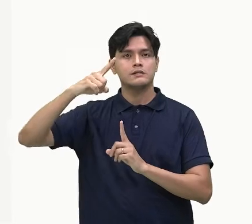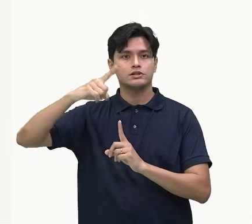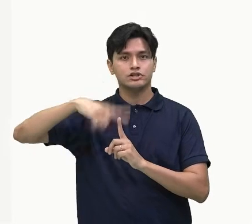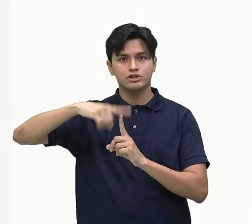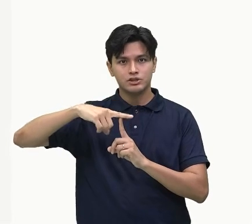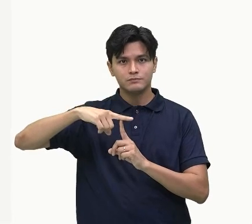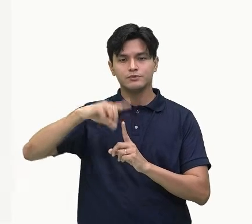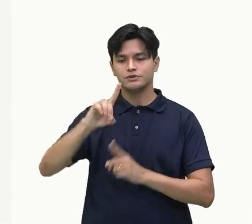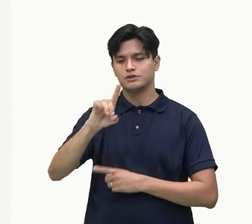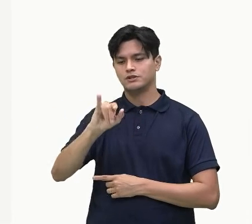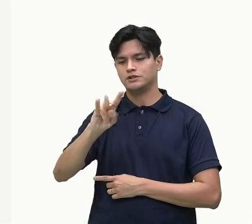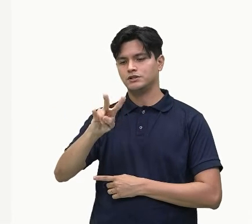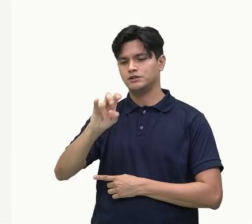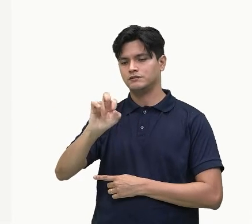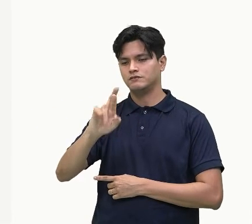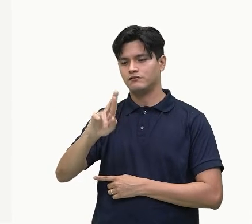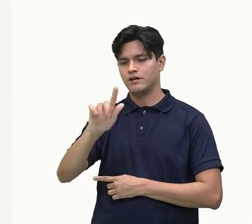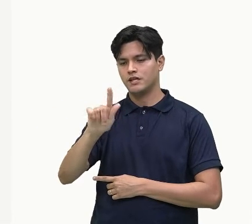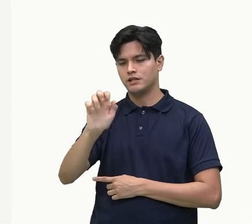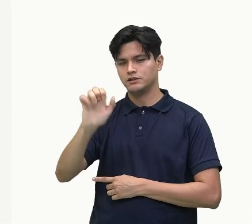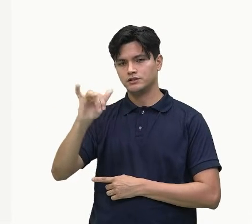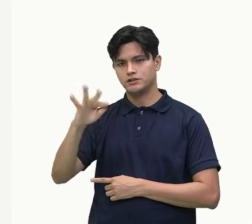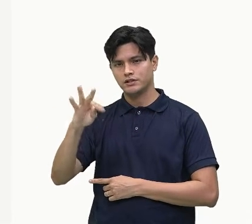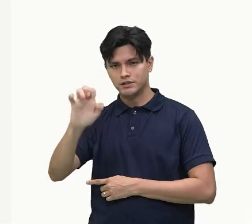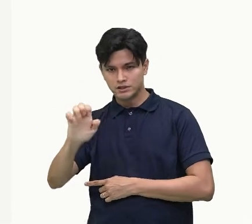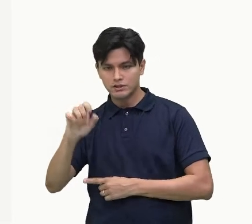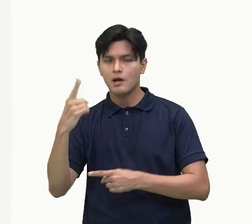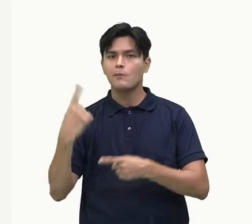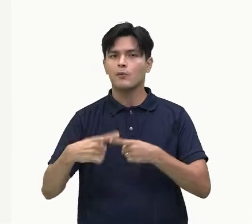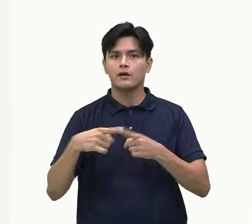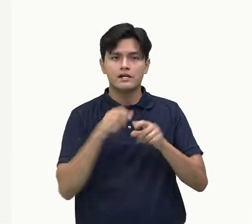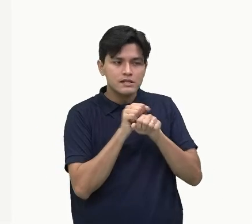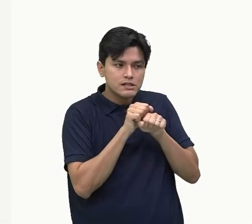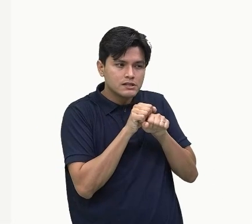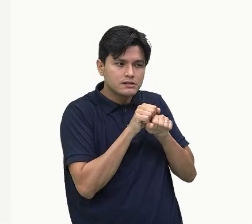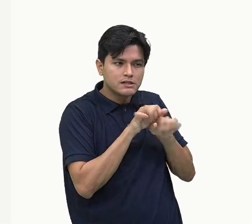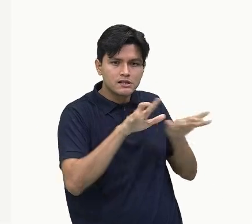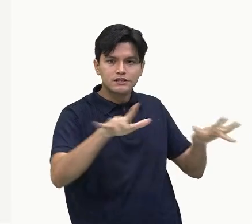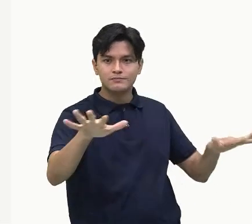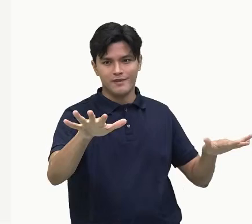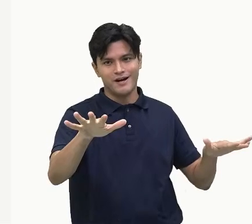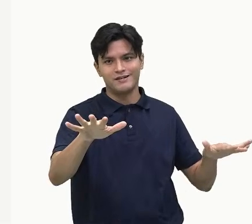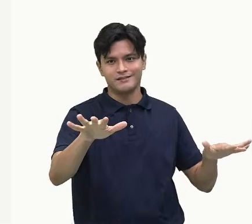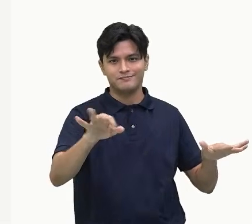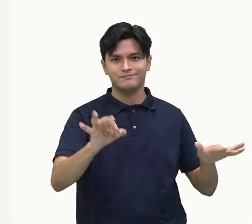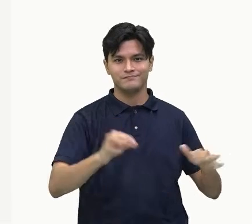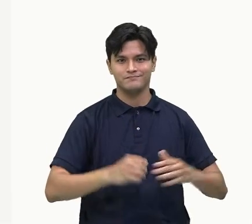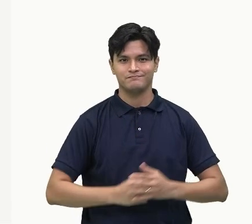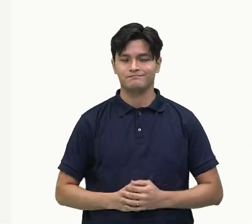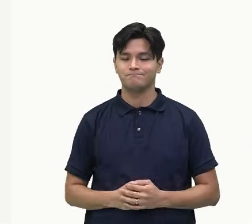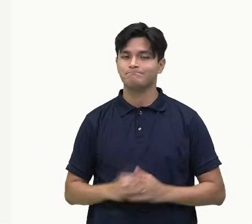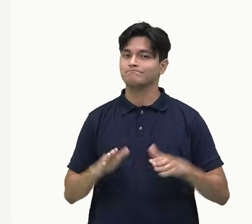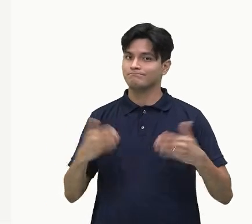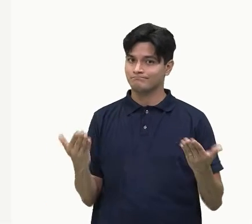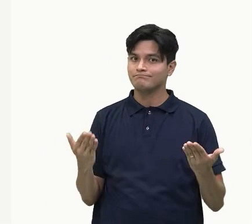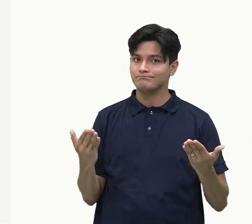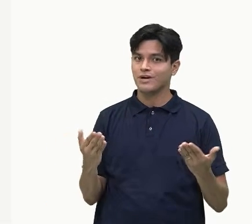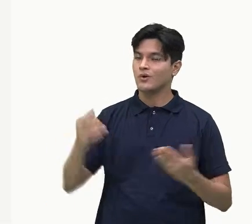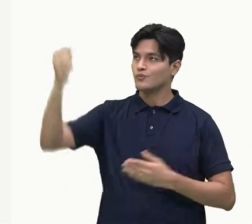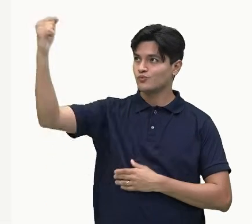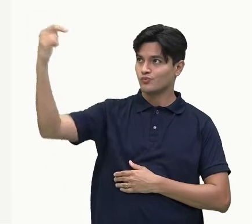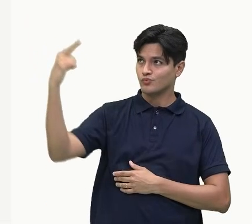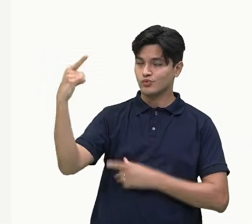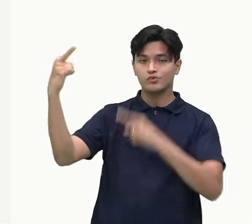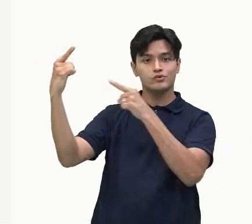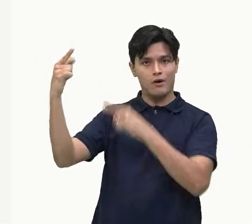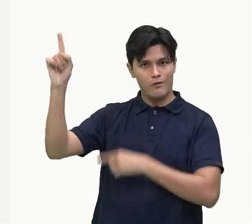todos os lugares, né? Vão para todas eles se espalham, né? Então nós temos aí o Sol como